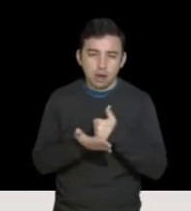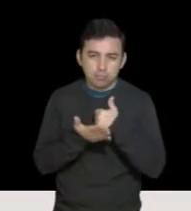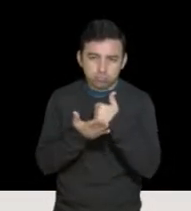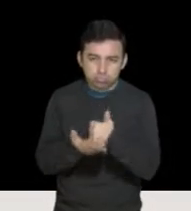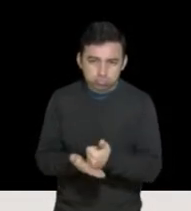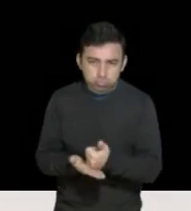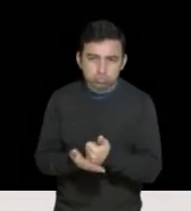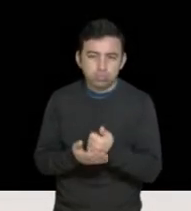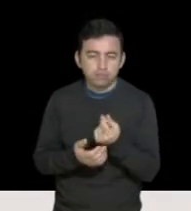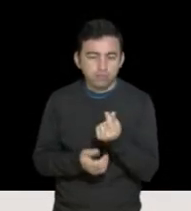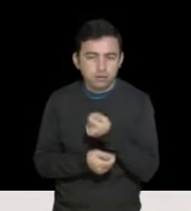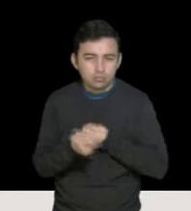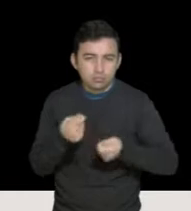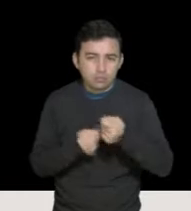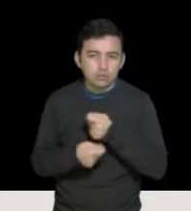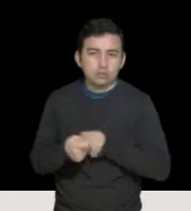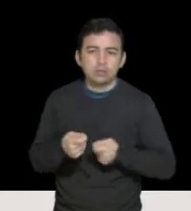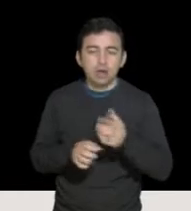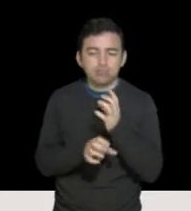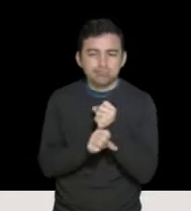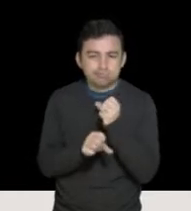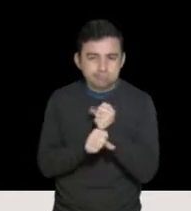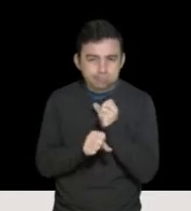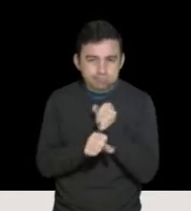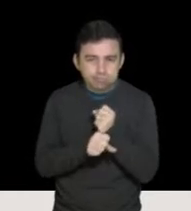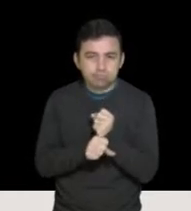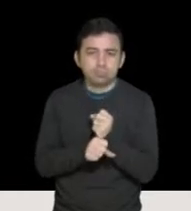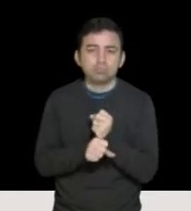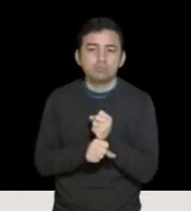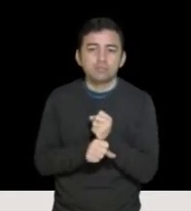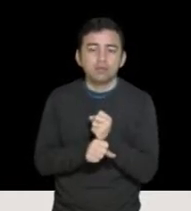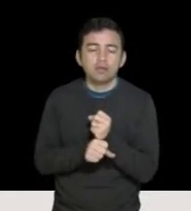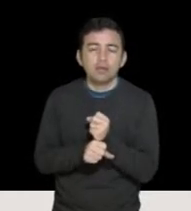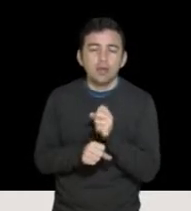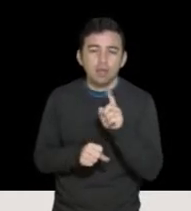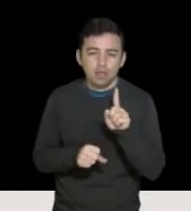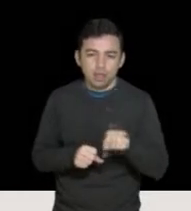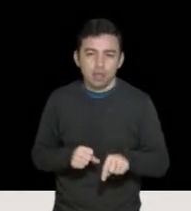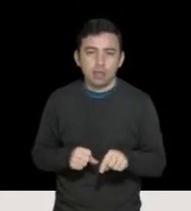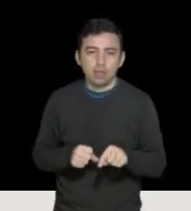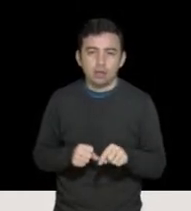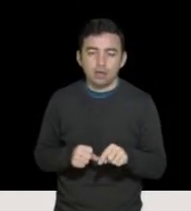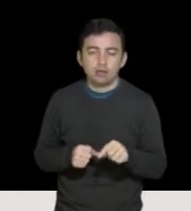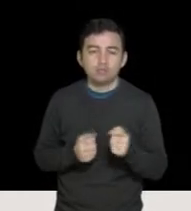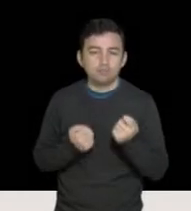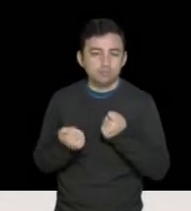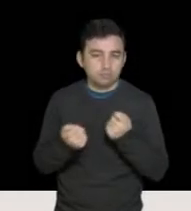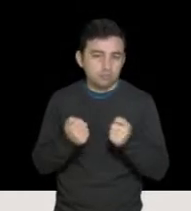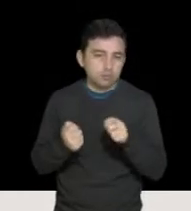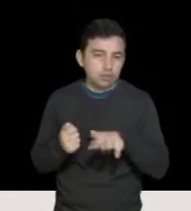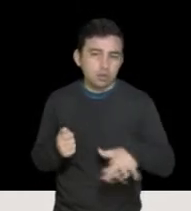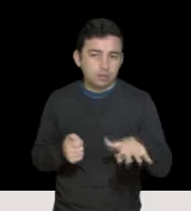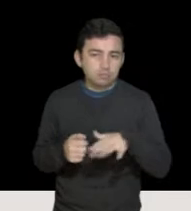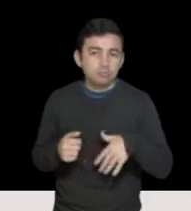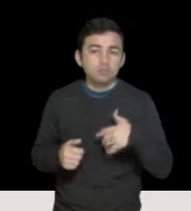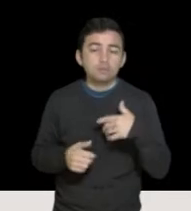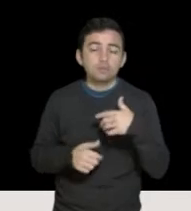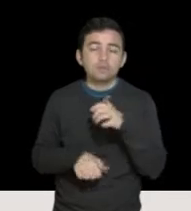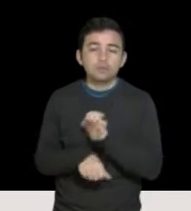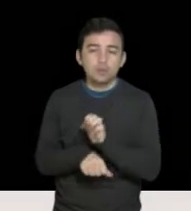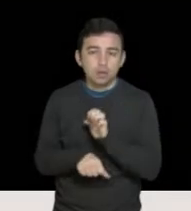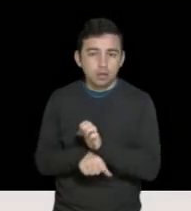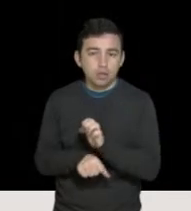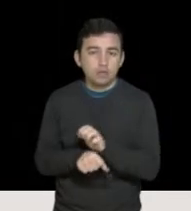anunciados que foram contabilizados pela Contraloria Geral do Estado aos